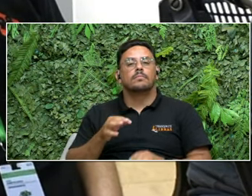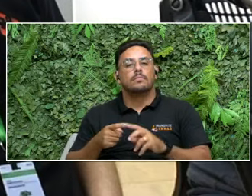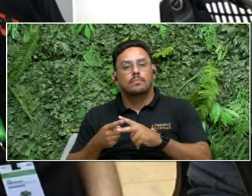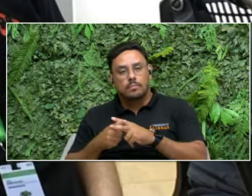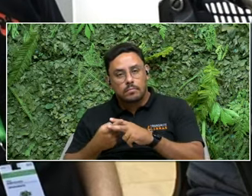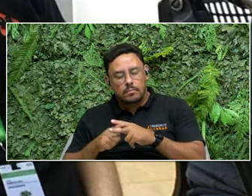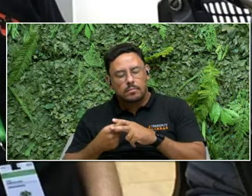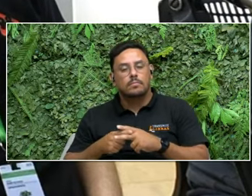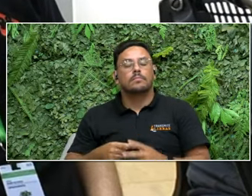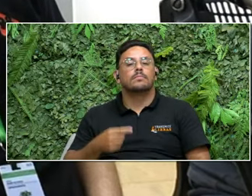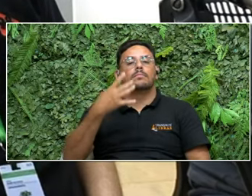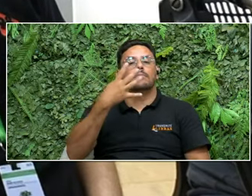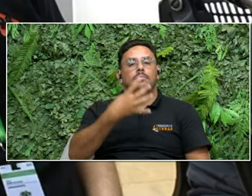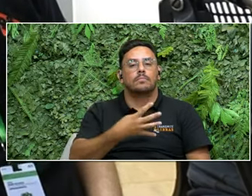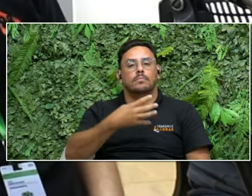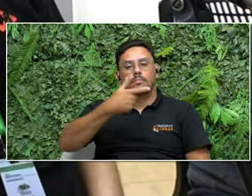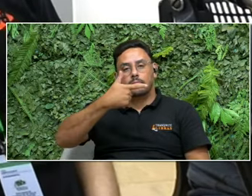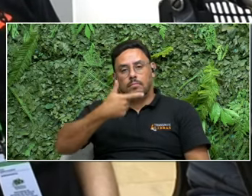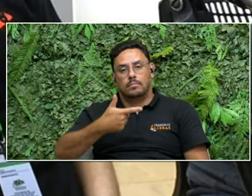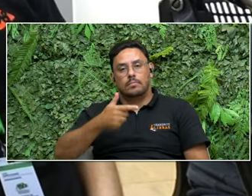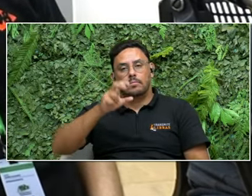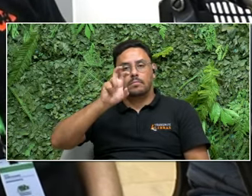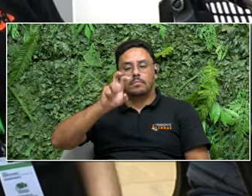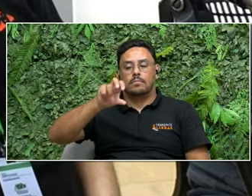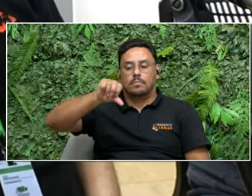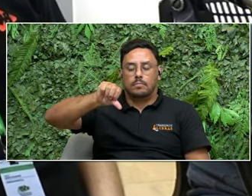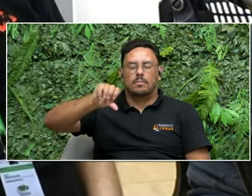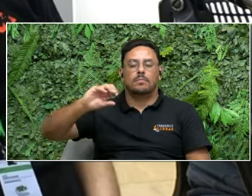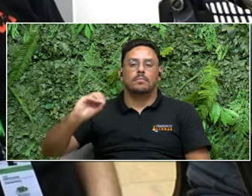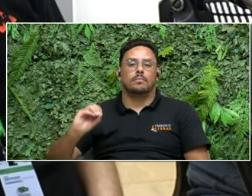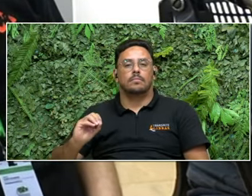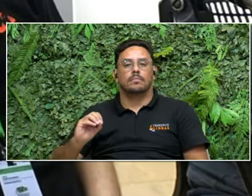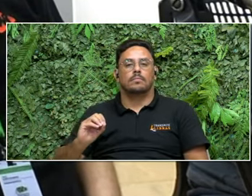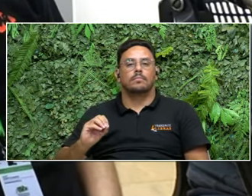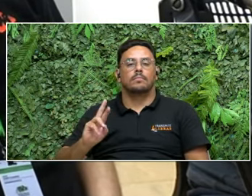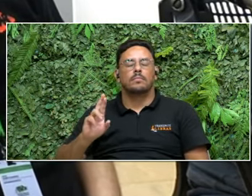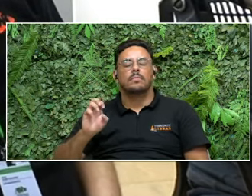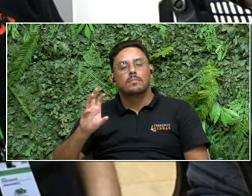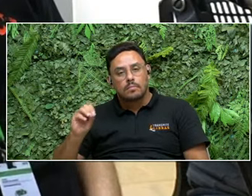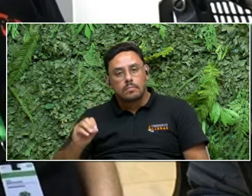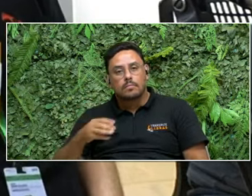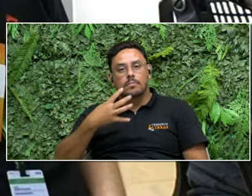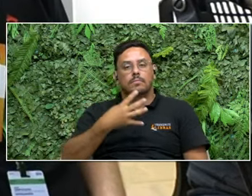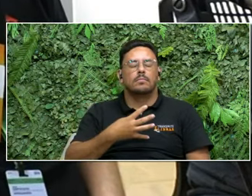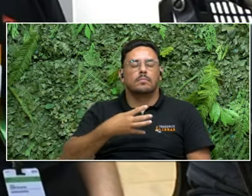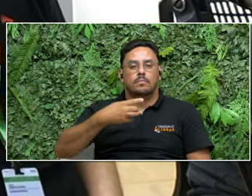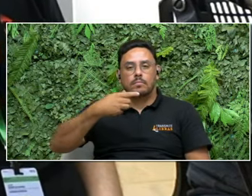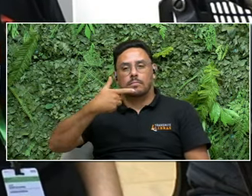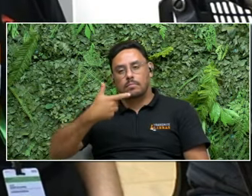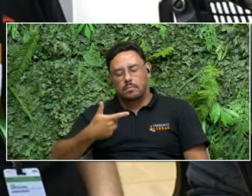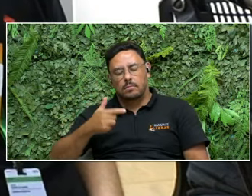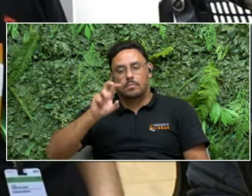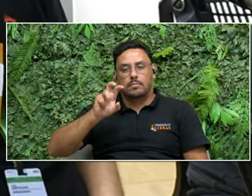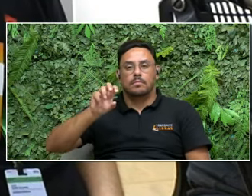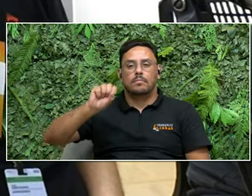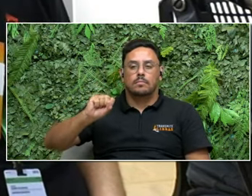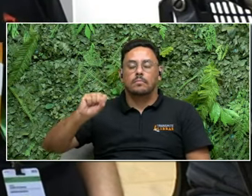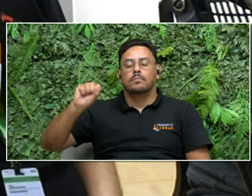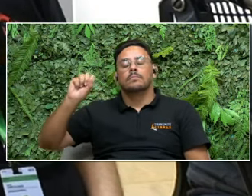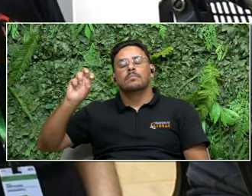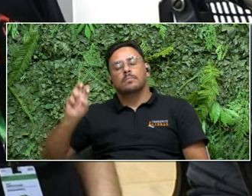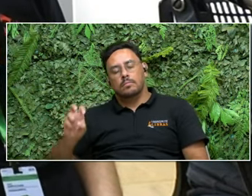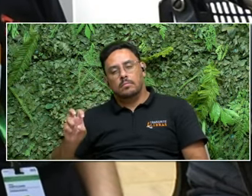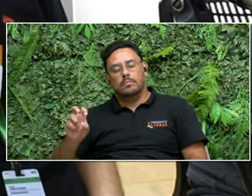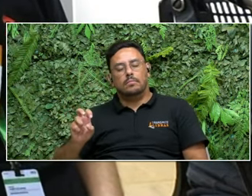foi 42590 o recorde de público anterior era 42 585